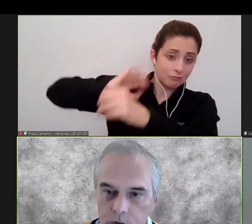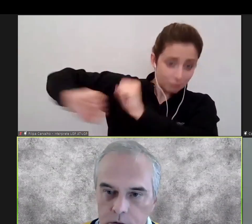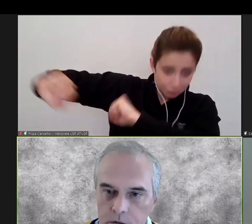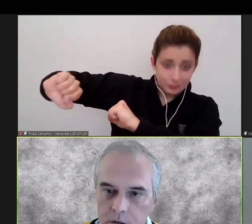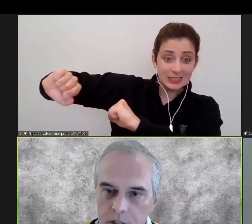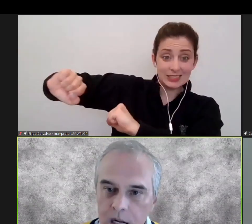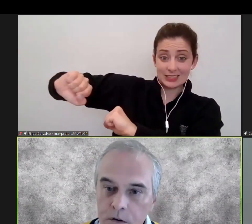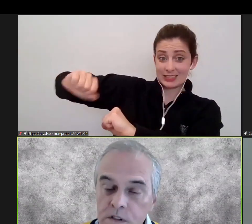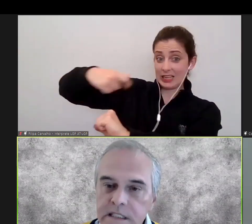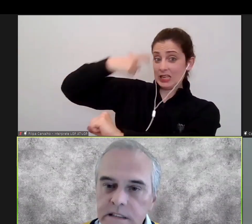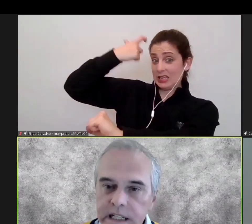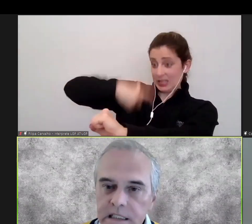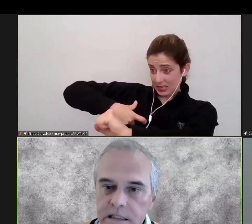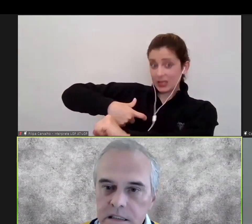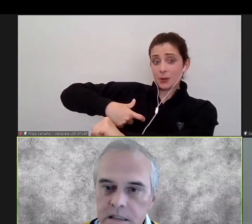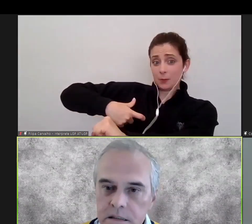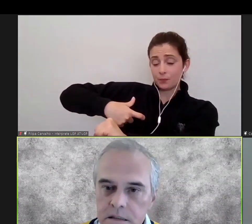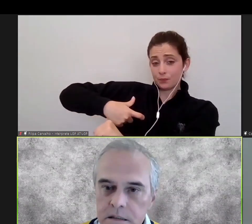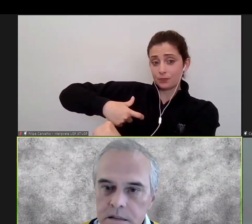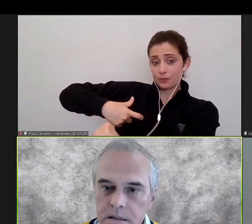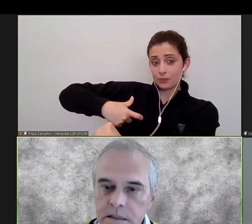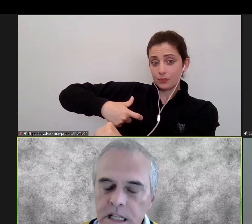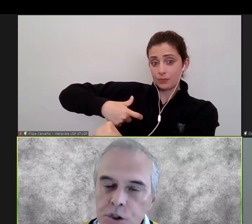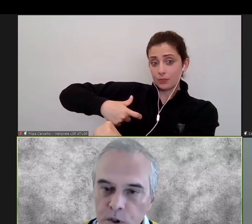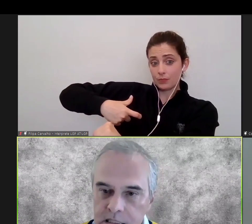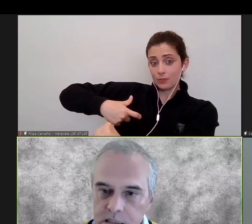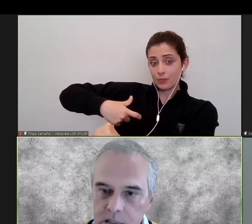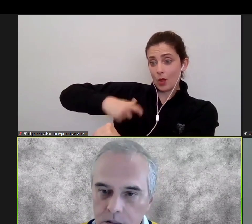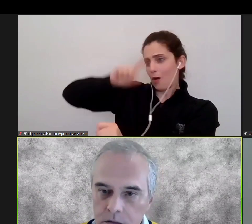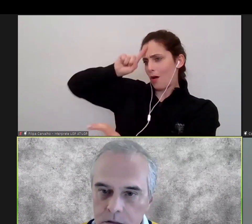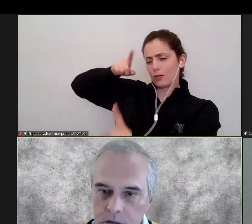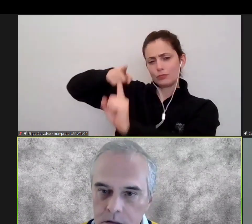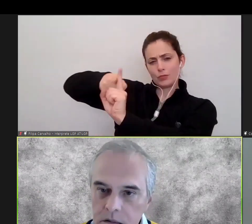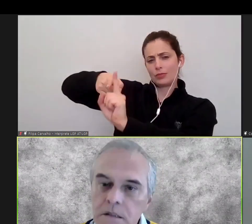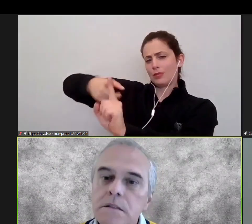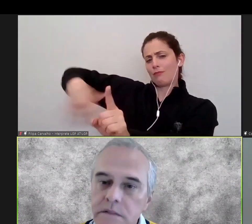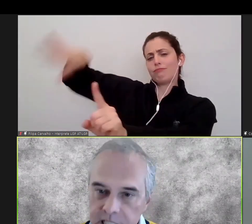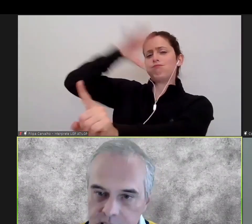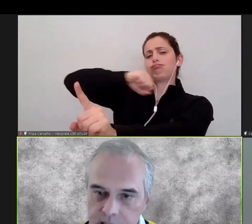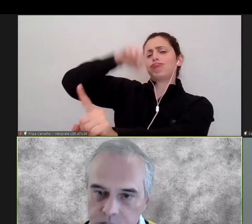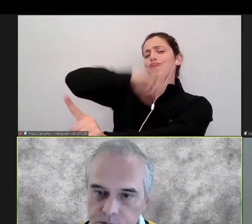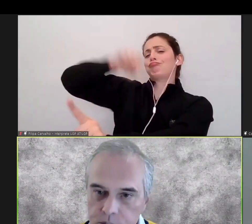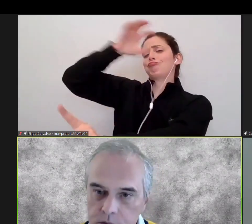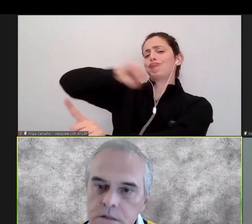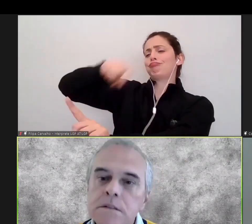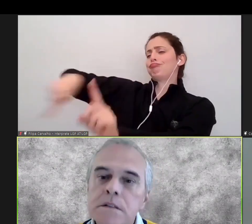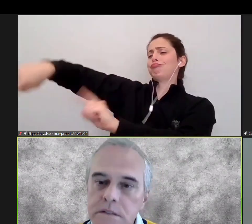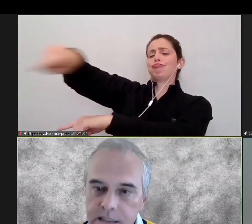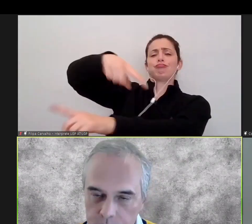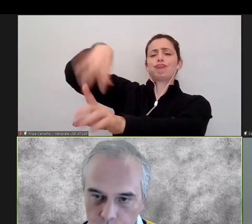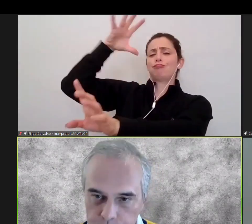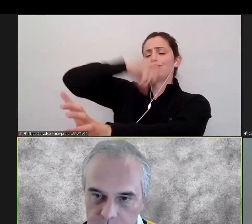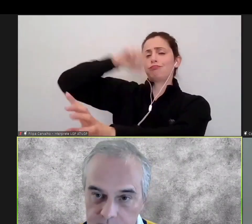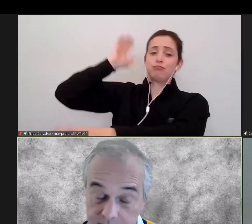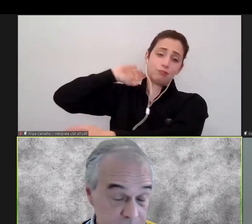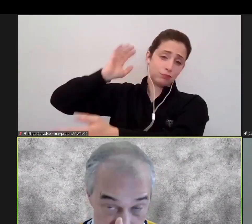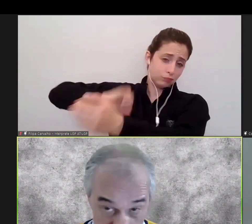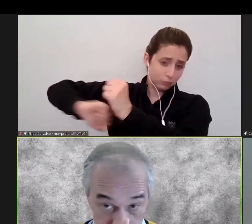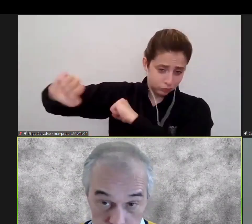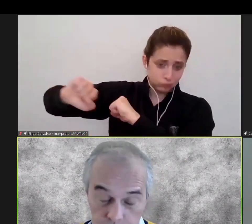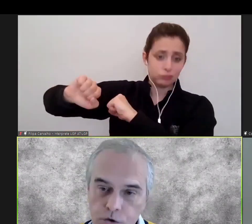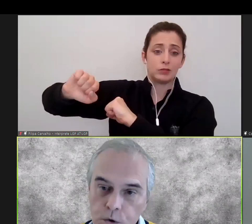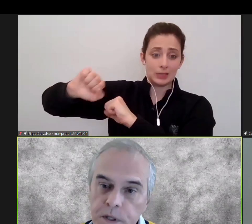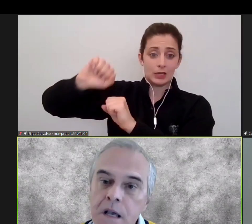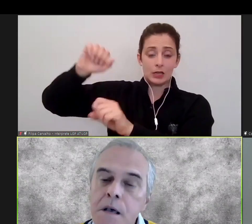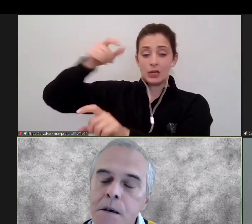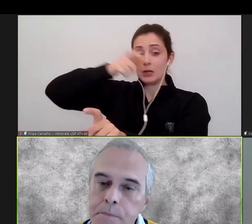está concentrada na exploração desses indivíduos, desses